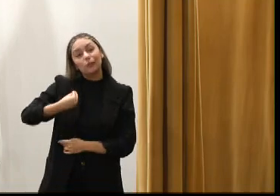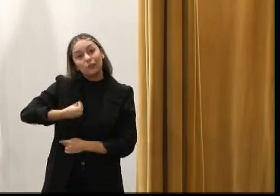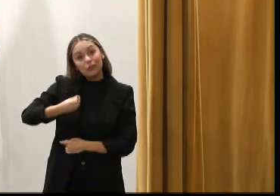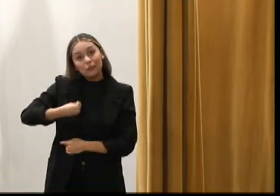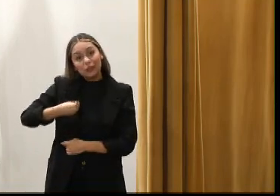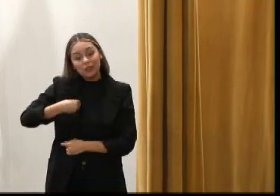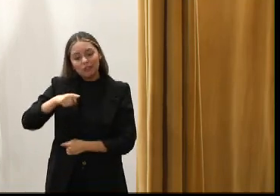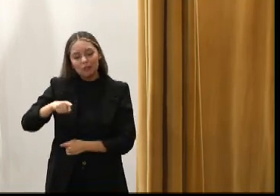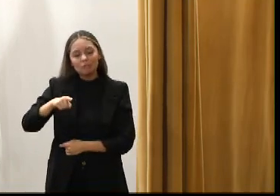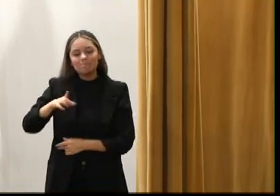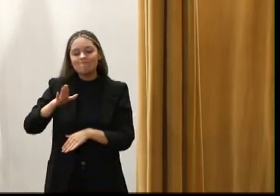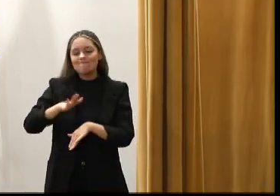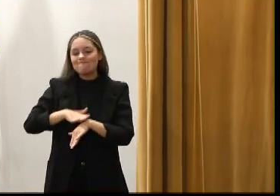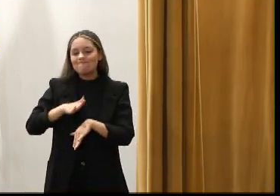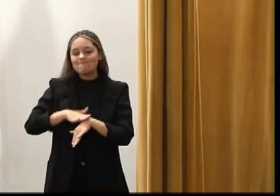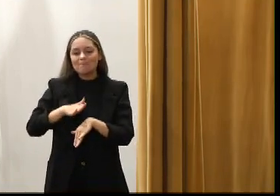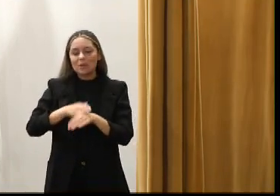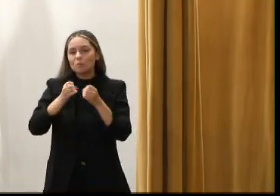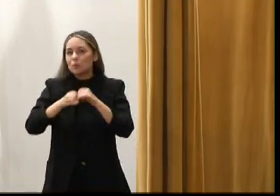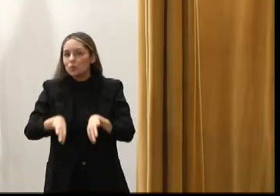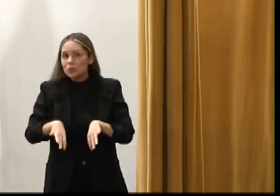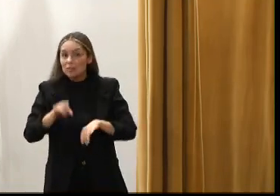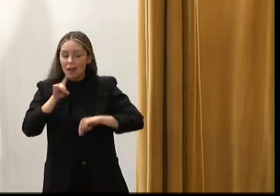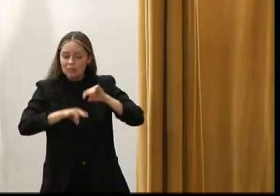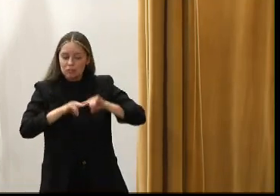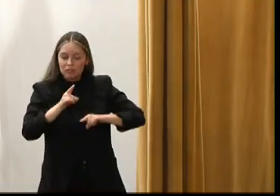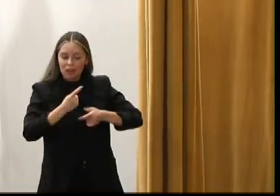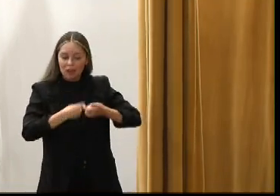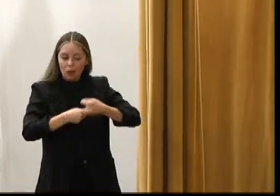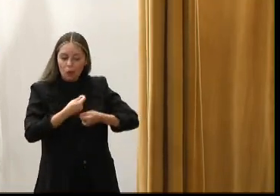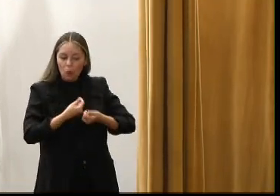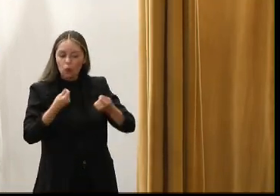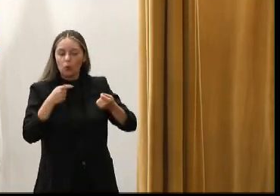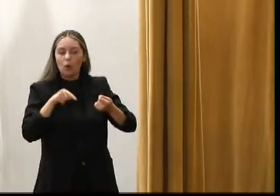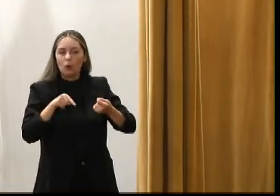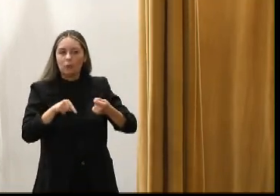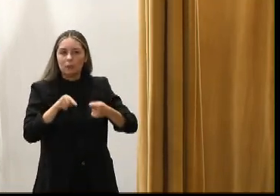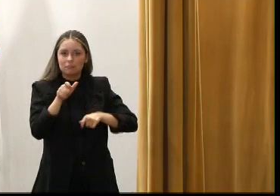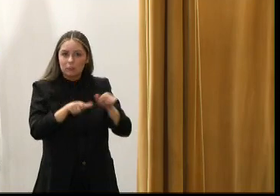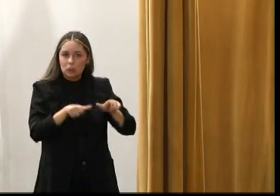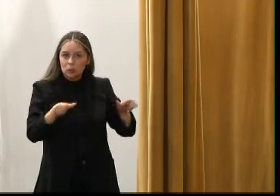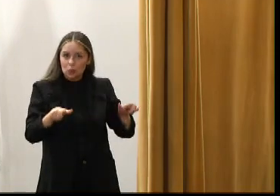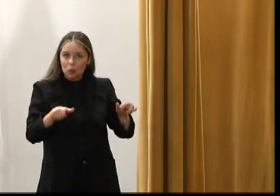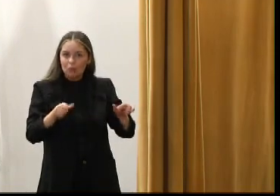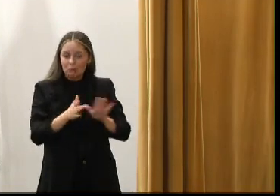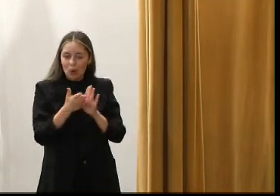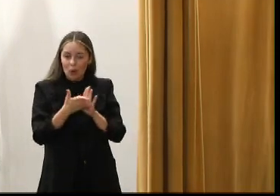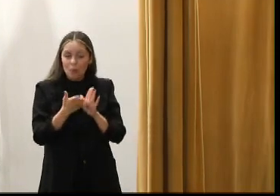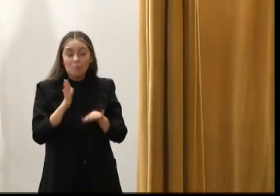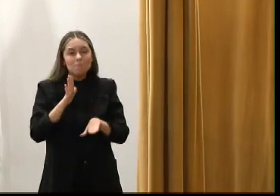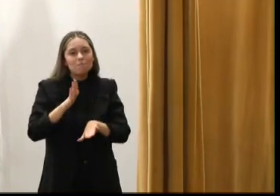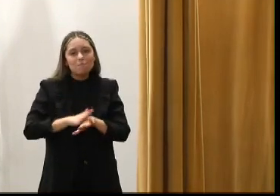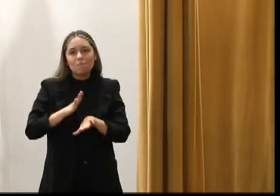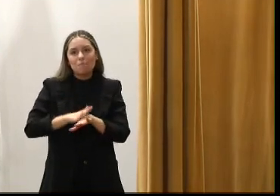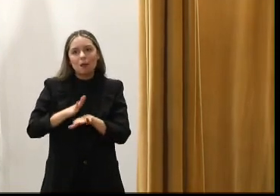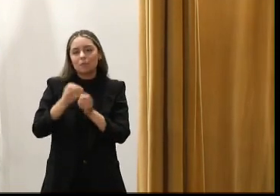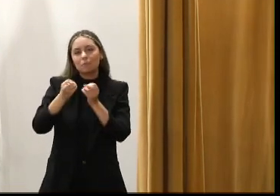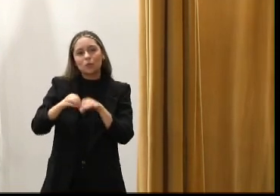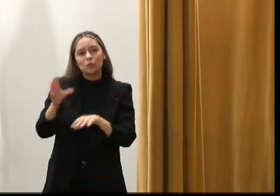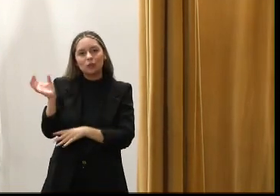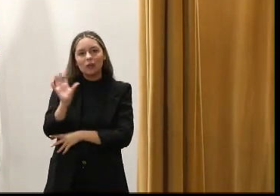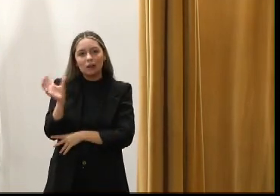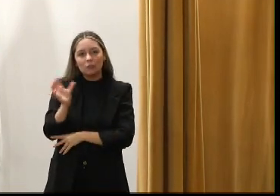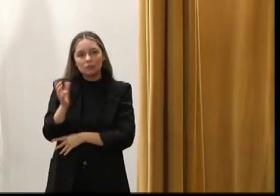condições muito mais expostas. As atividades econômicas dessas pessoas é muito mais exposta ao clima.